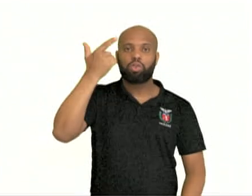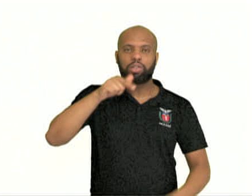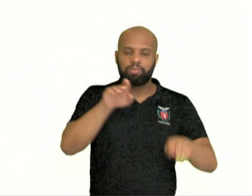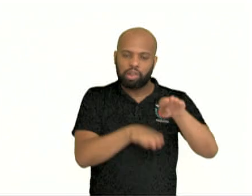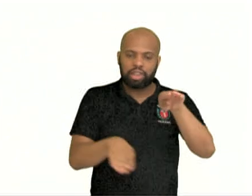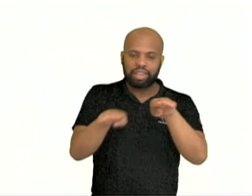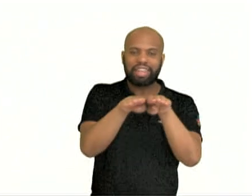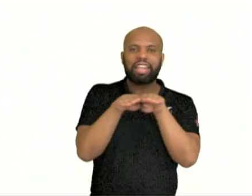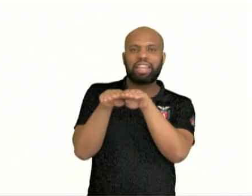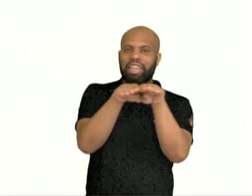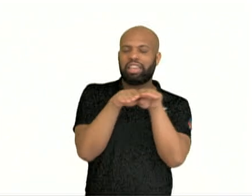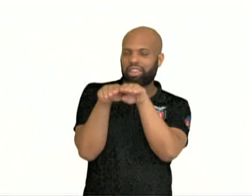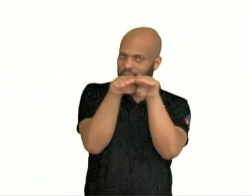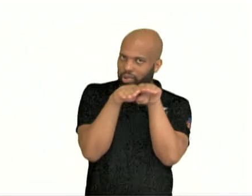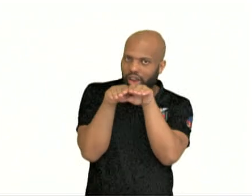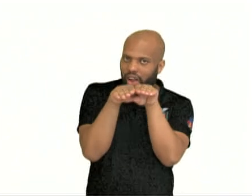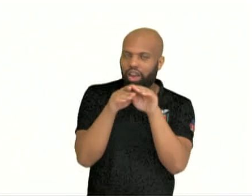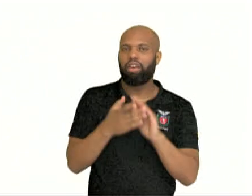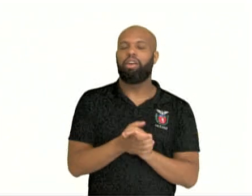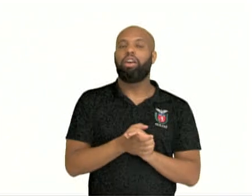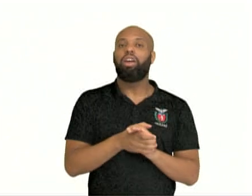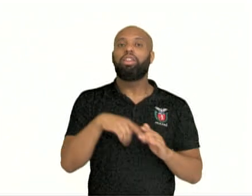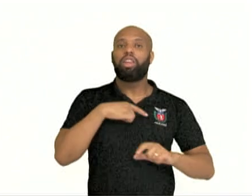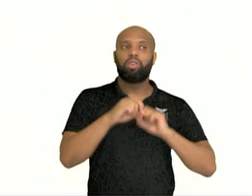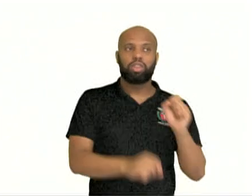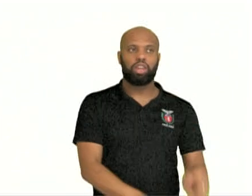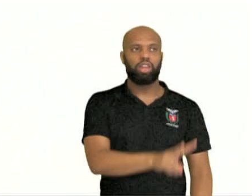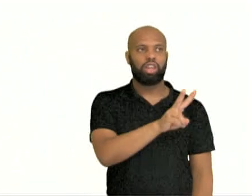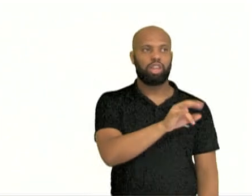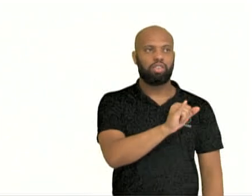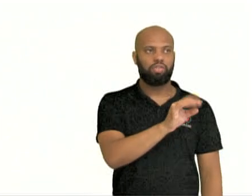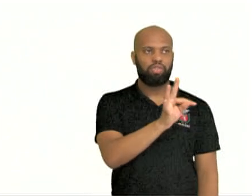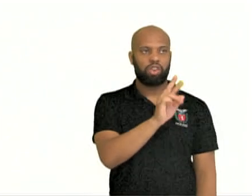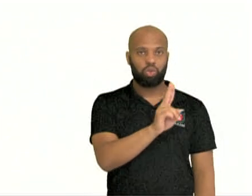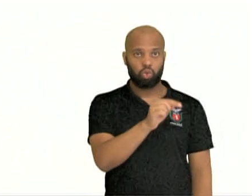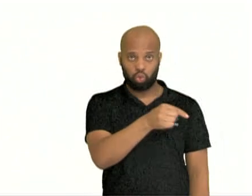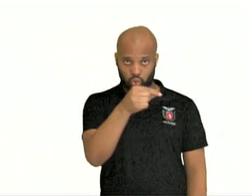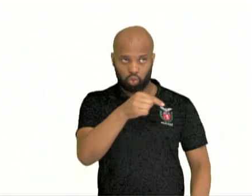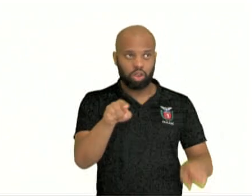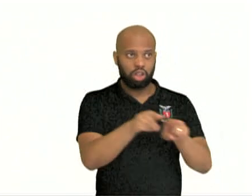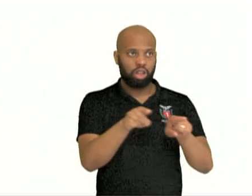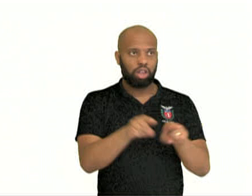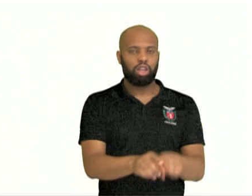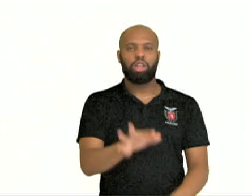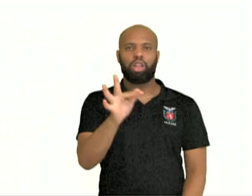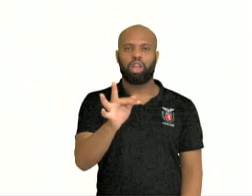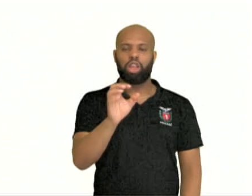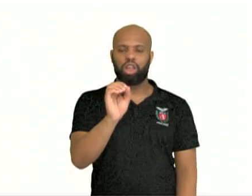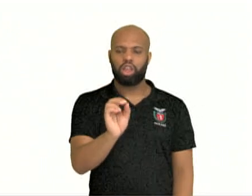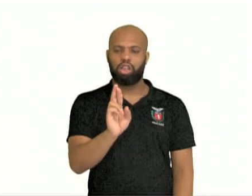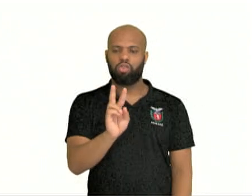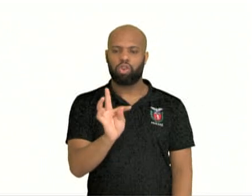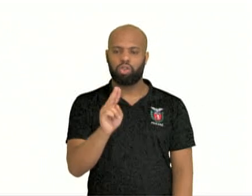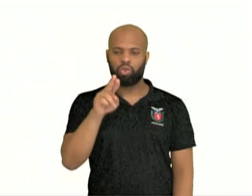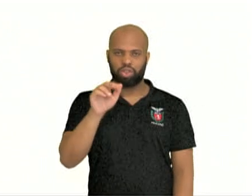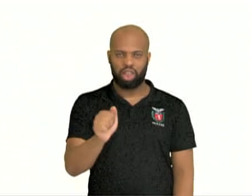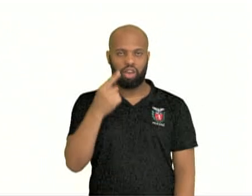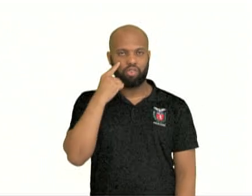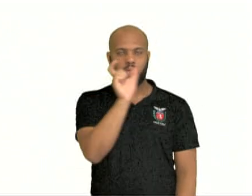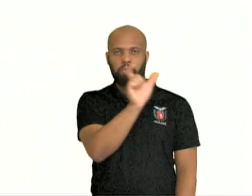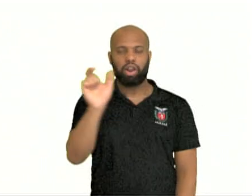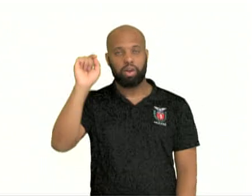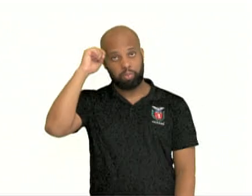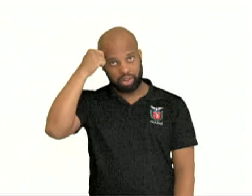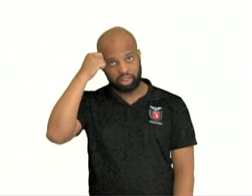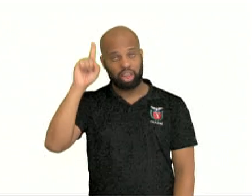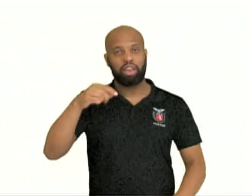entre essas forças, com virtude e fortuna, características que entregam talento,